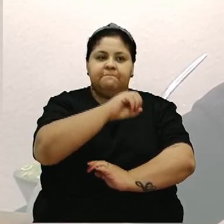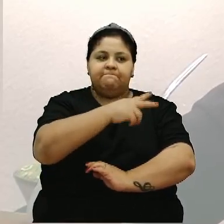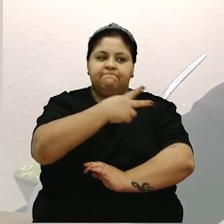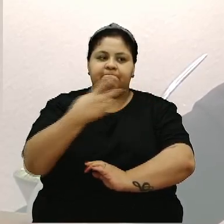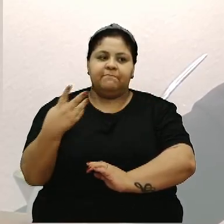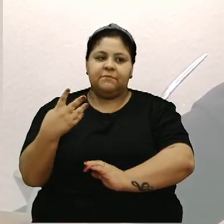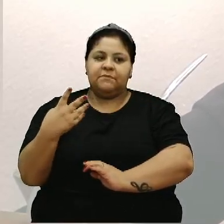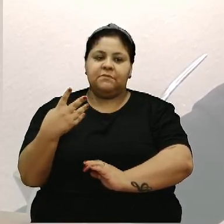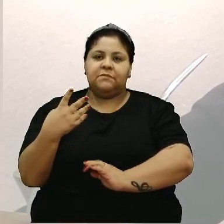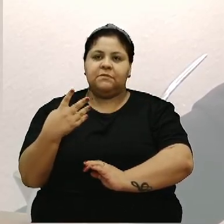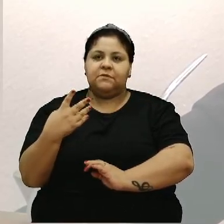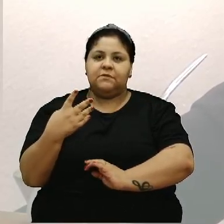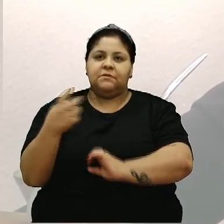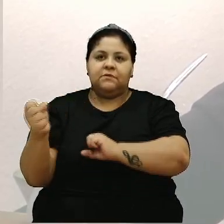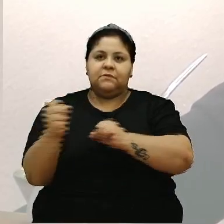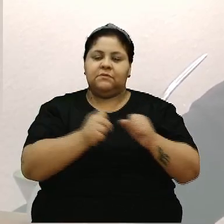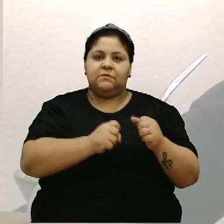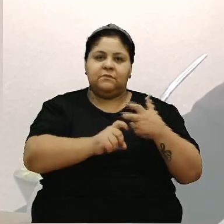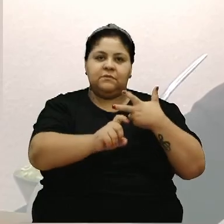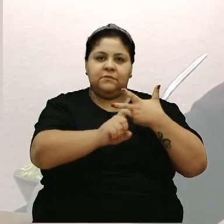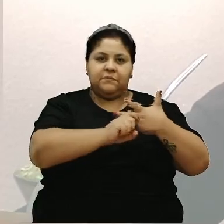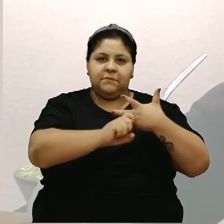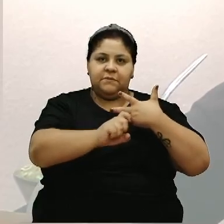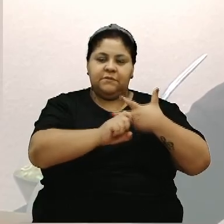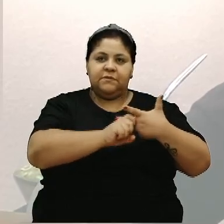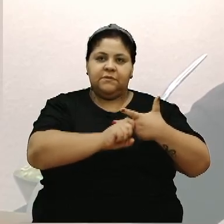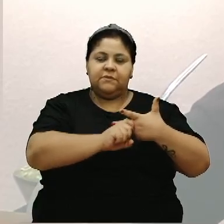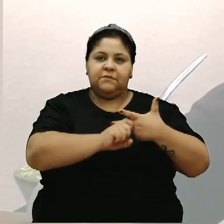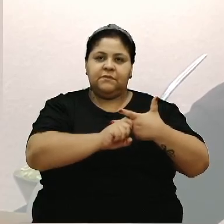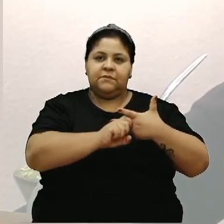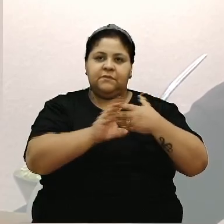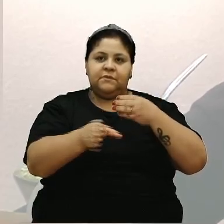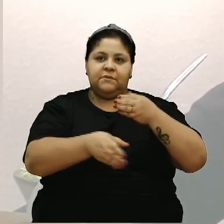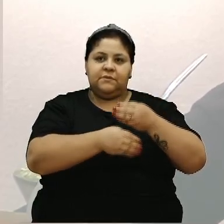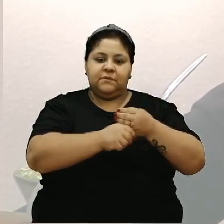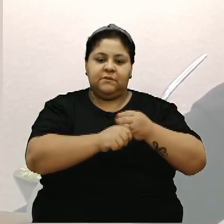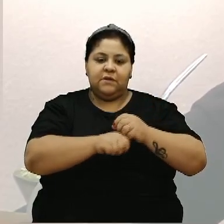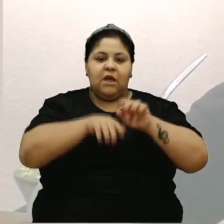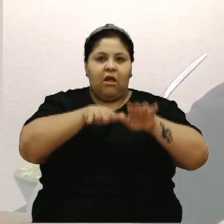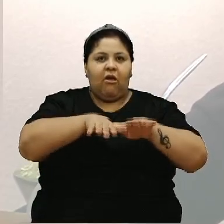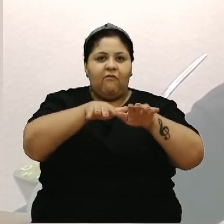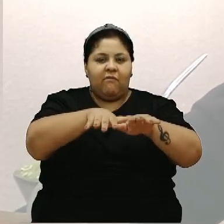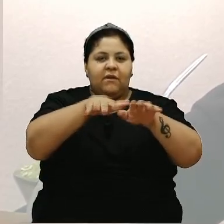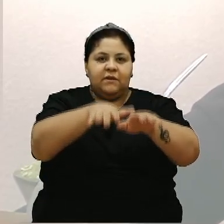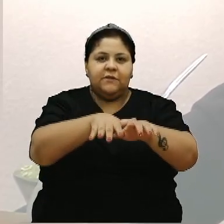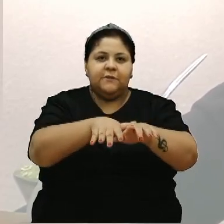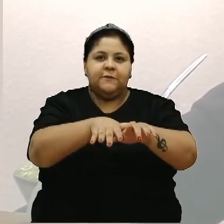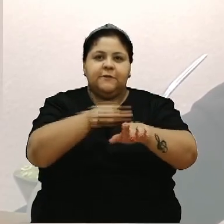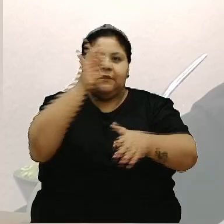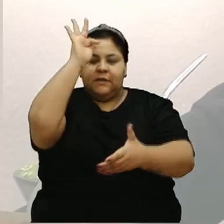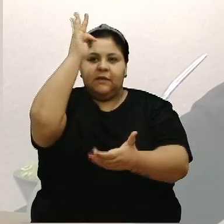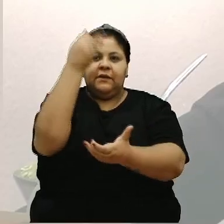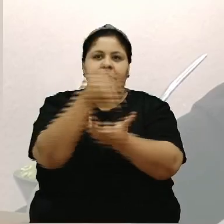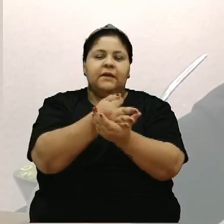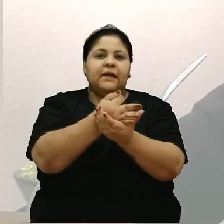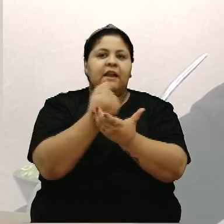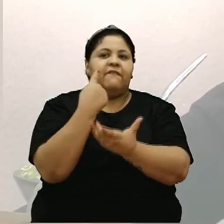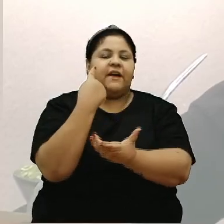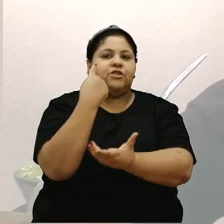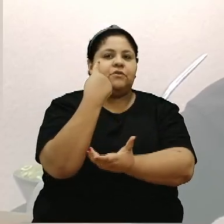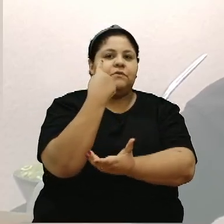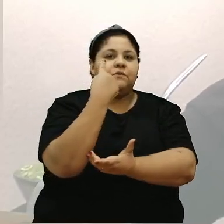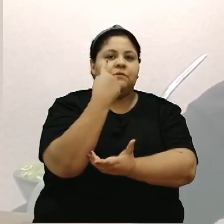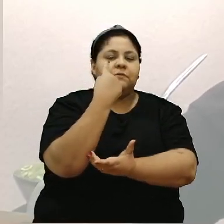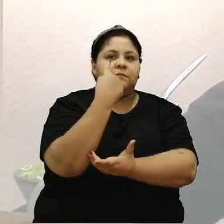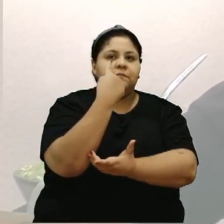105/2024, de autoria do Poder Executivo, que inclui a Cavalgada da Fé, de Caravaggio, no calendário oficial de eventos do município de